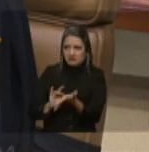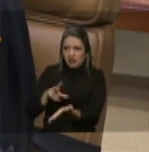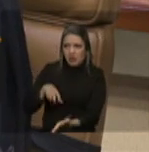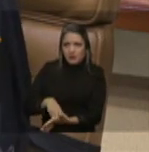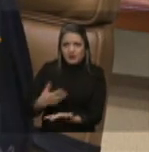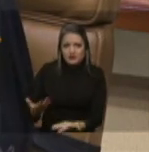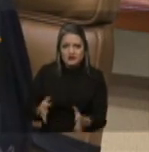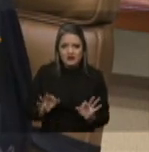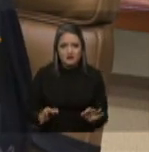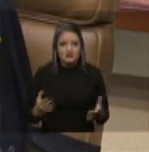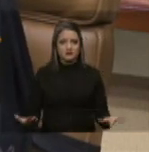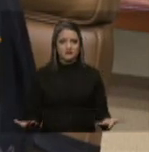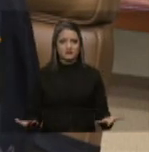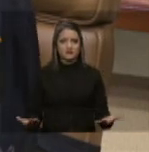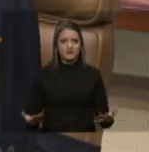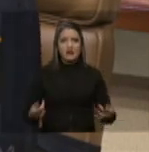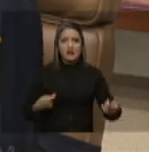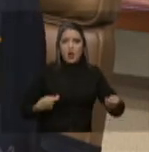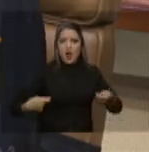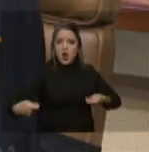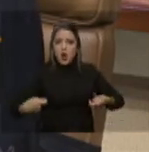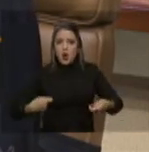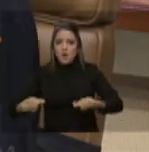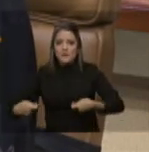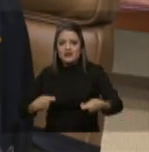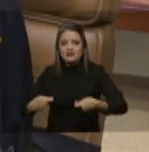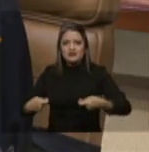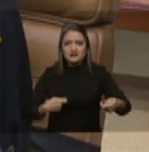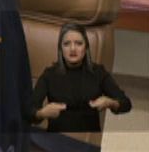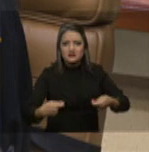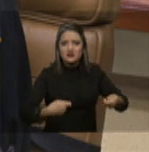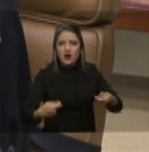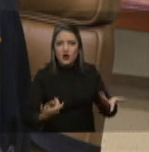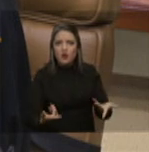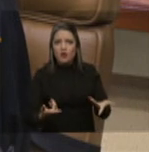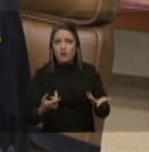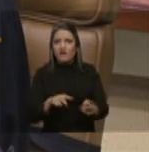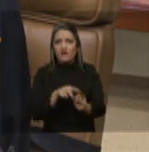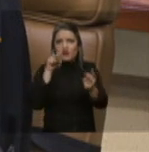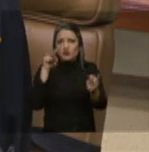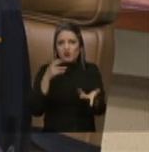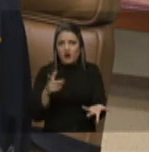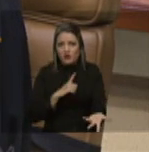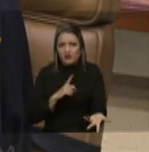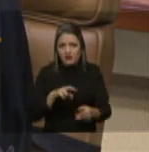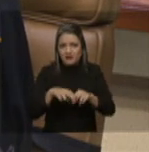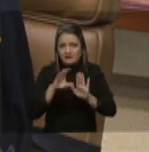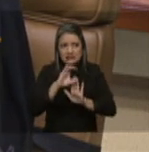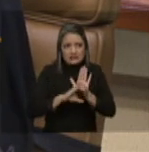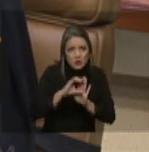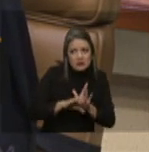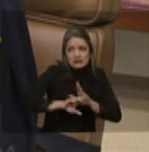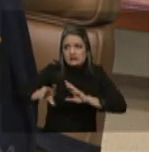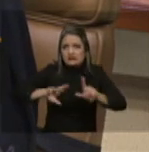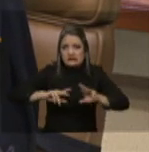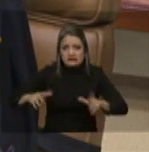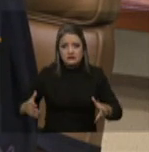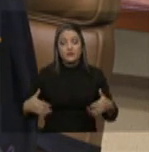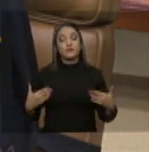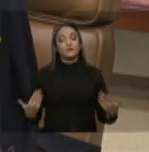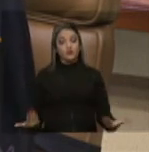um Faroeste digital para acabar com o estado de direito construído sobre esse conceitos Então eu acho que a ideia de território